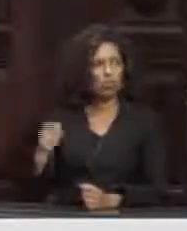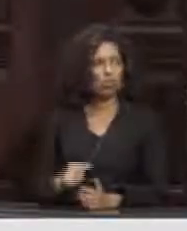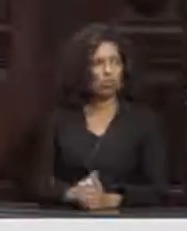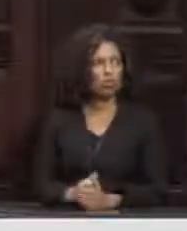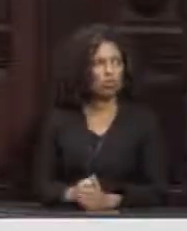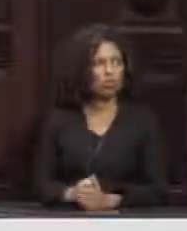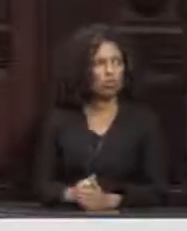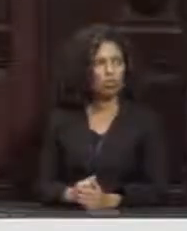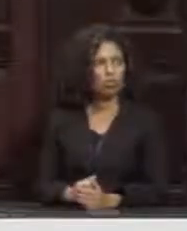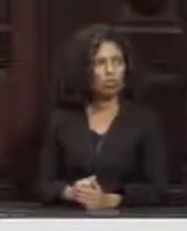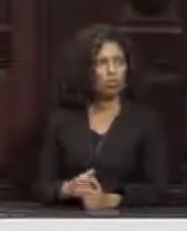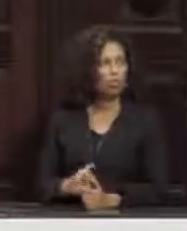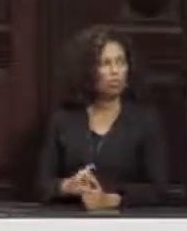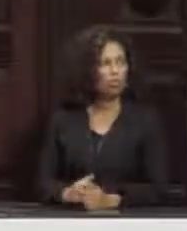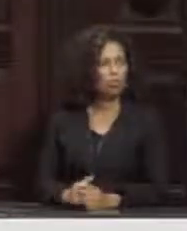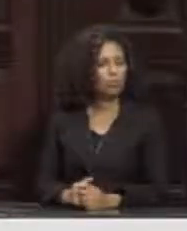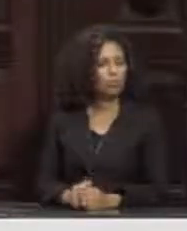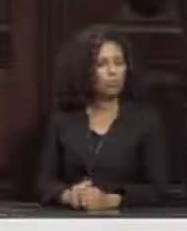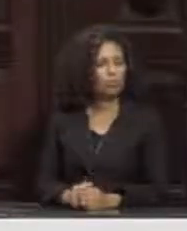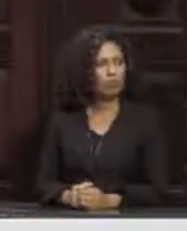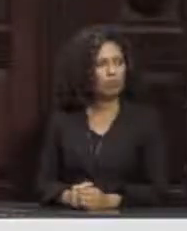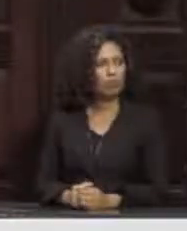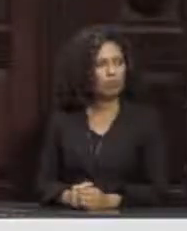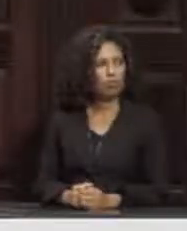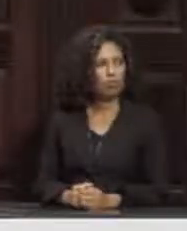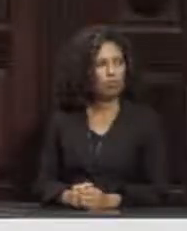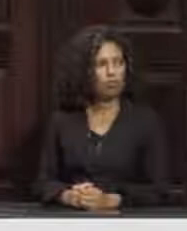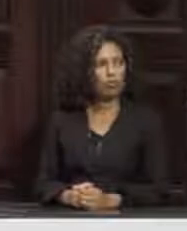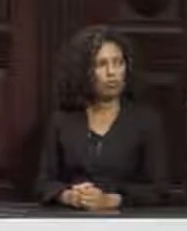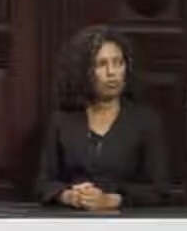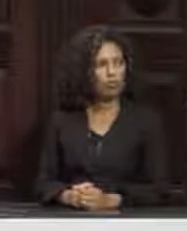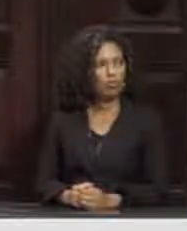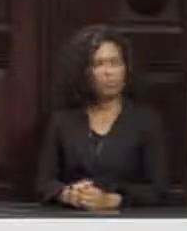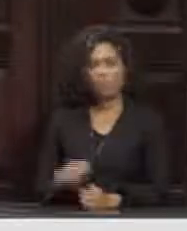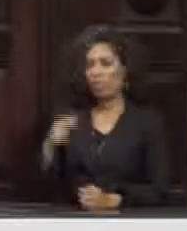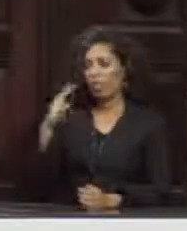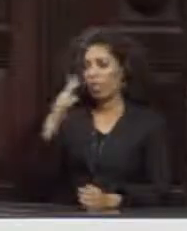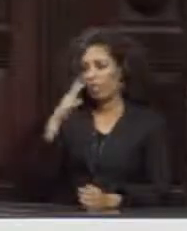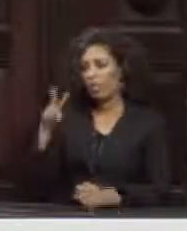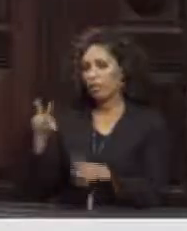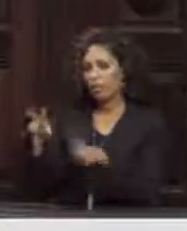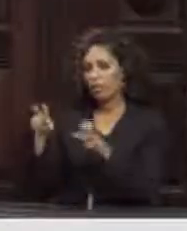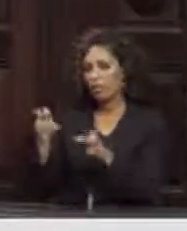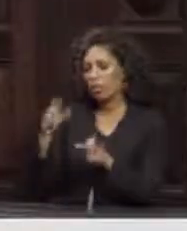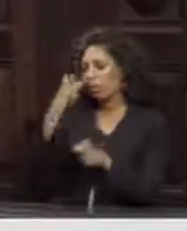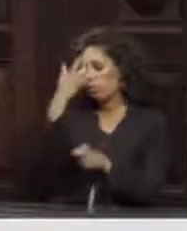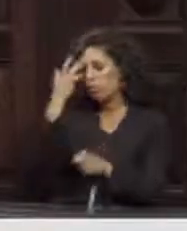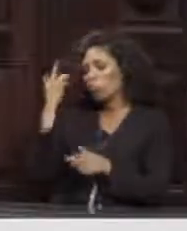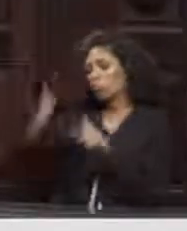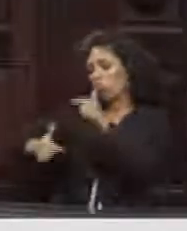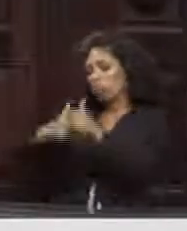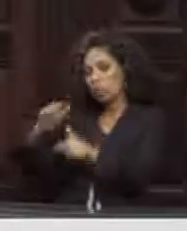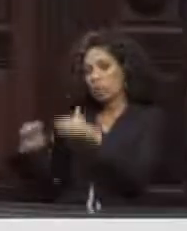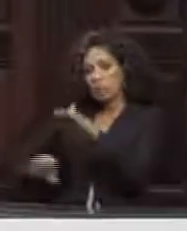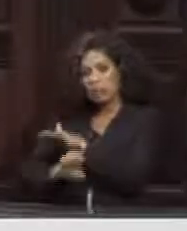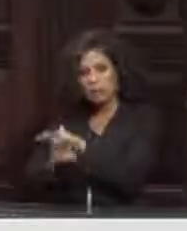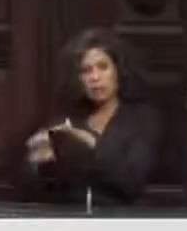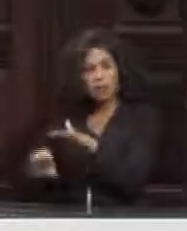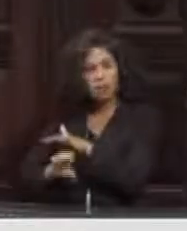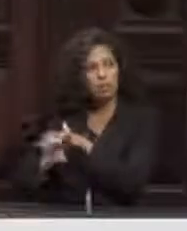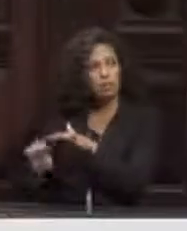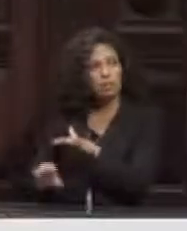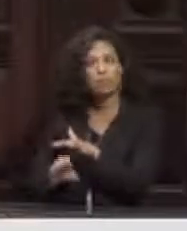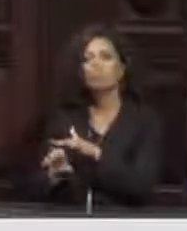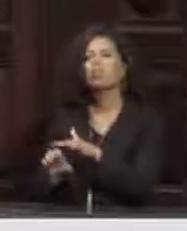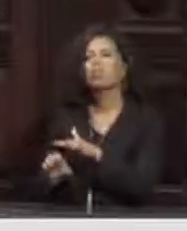Há uma reação muito grande dos servidores dessas empresas. Fizemos aqui uma audiência pública, porque